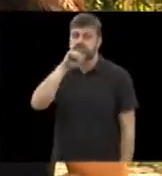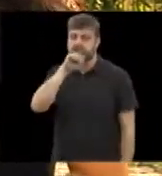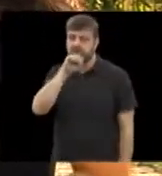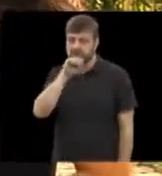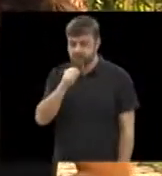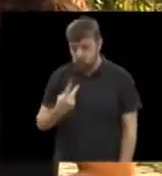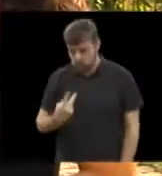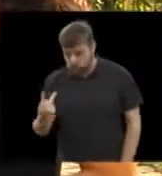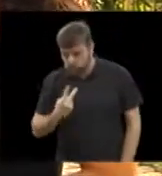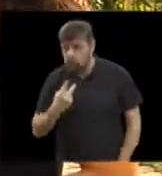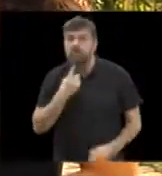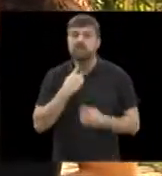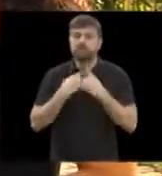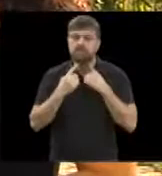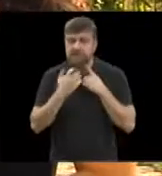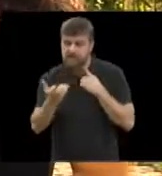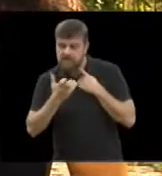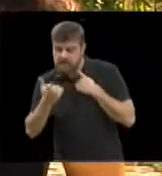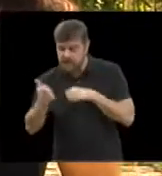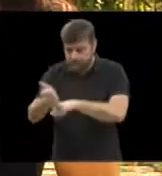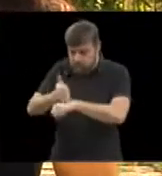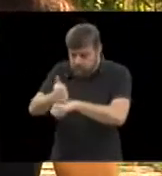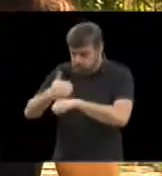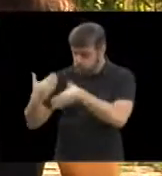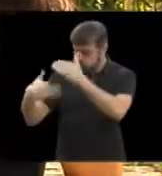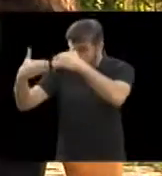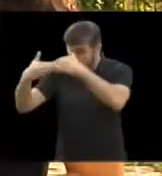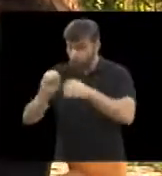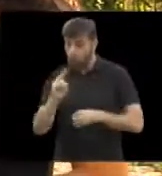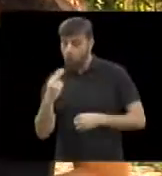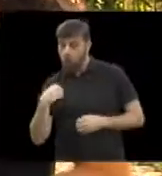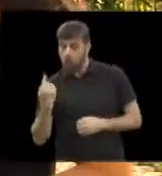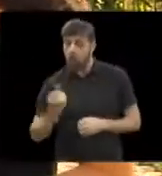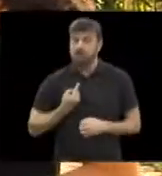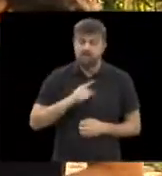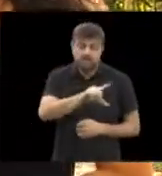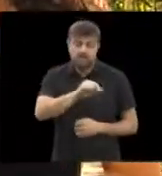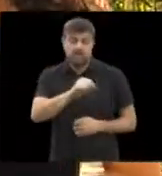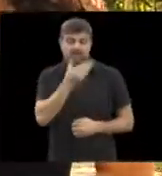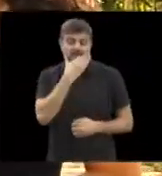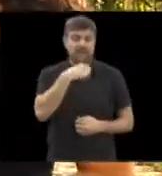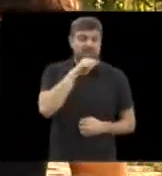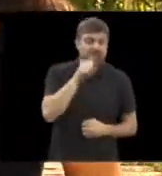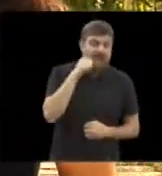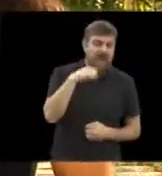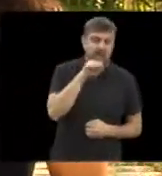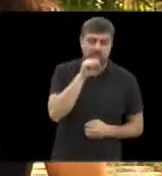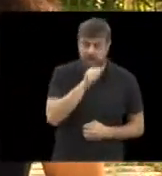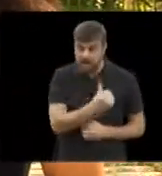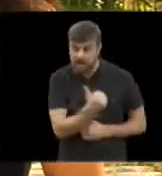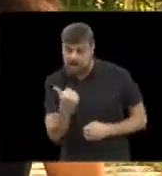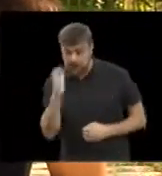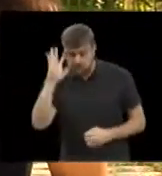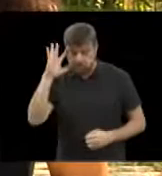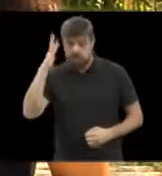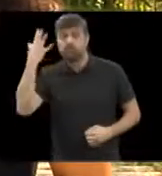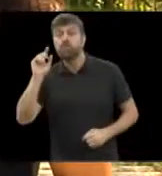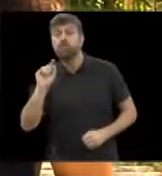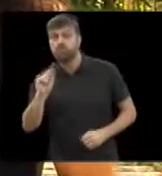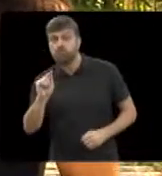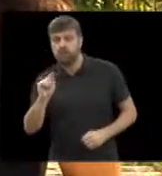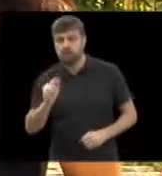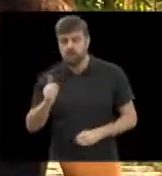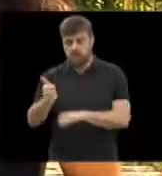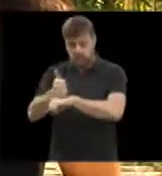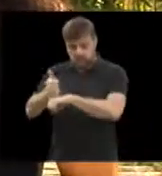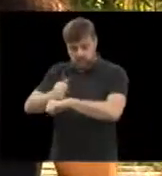gente quer continuar com a parte profissional ou a gente quer realmente ser pais? E ela decidiu